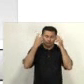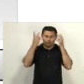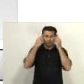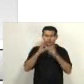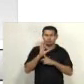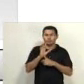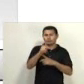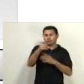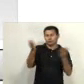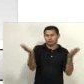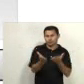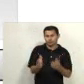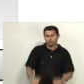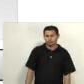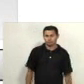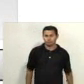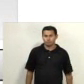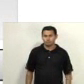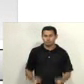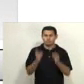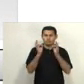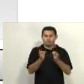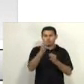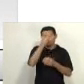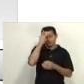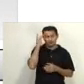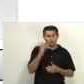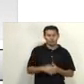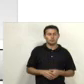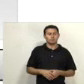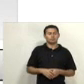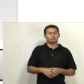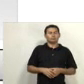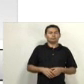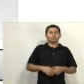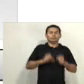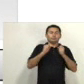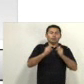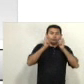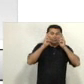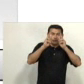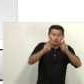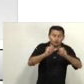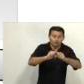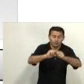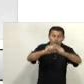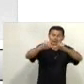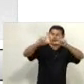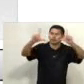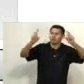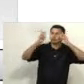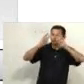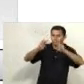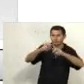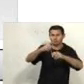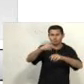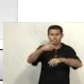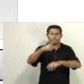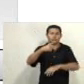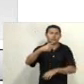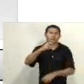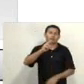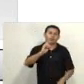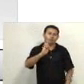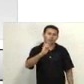que eu vou mostrar para vocês. Certo, pessoal? Tá? Né? Então isso a gente pode verificar claramente que a probabilidade